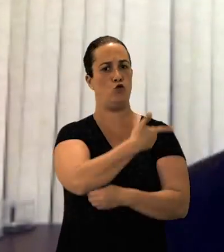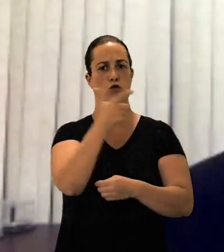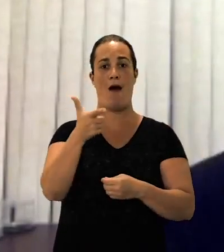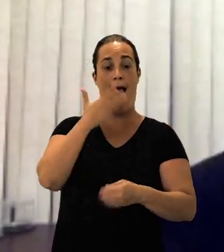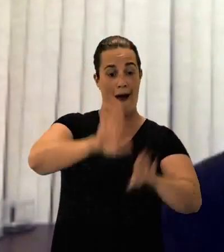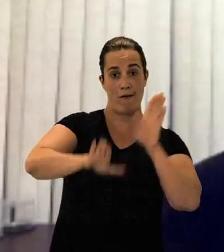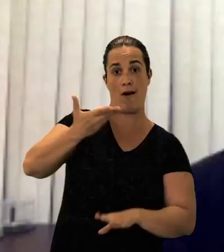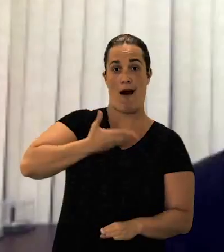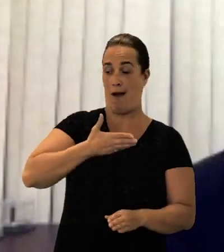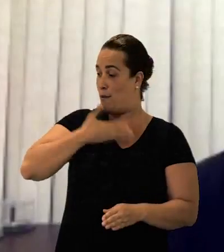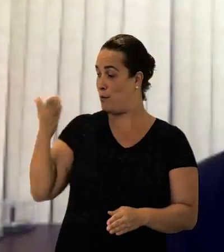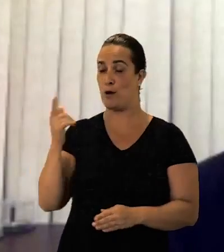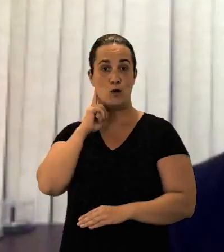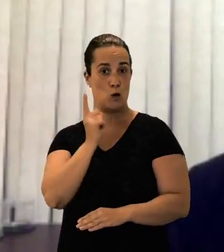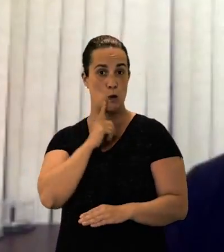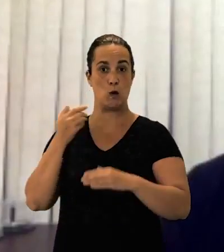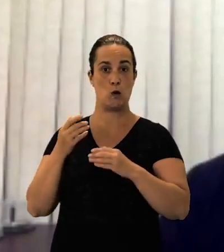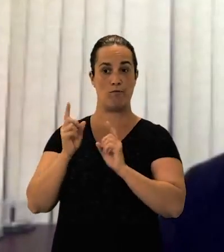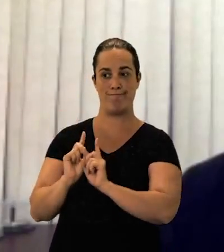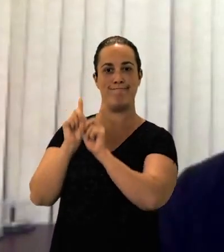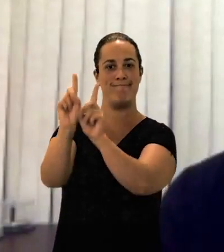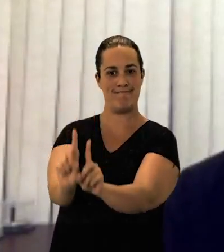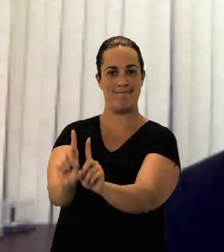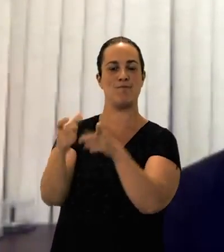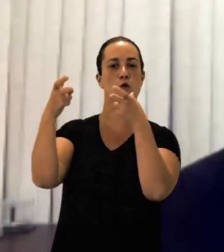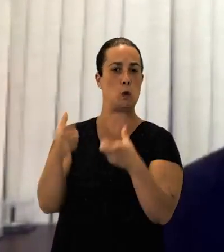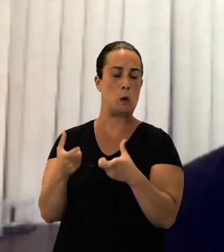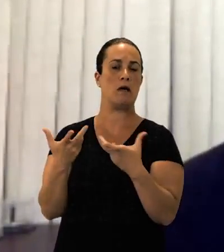vezes com amigos surdos indo a determinadas